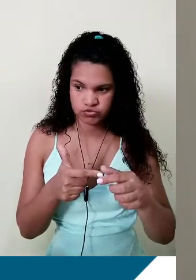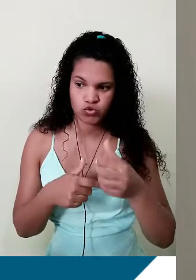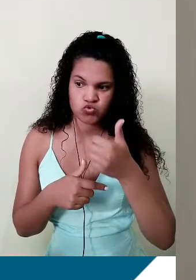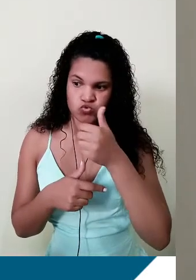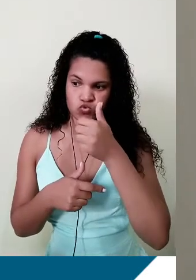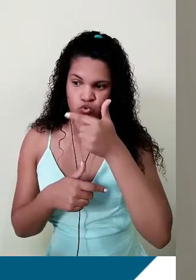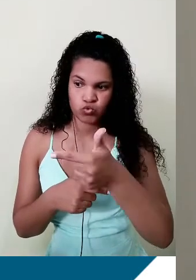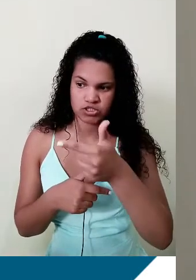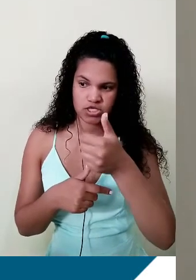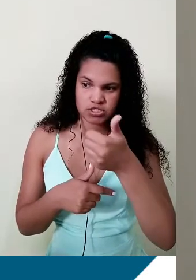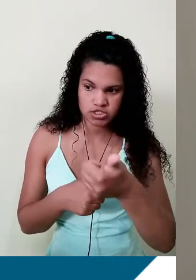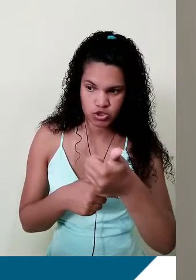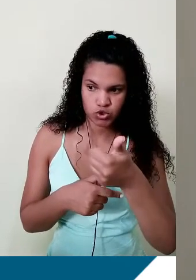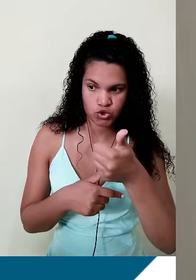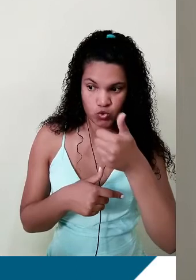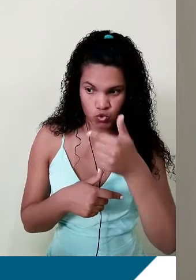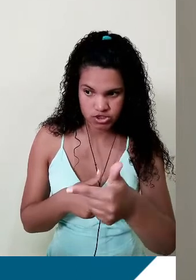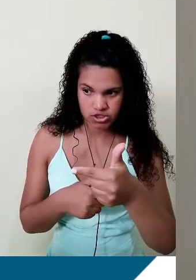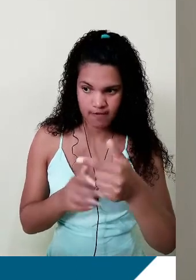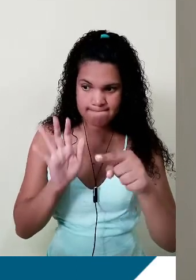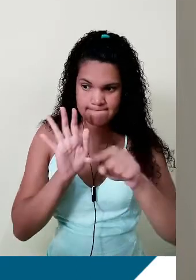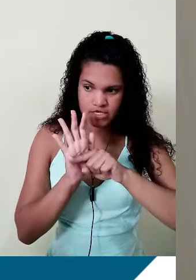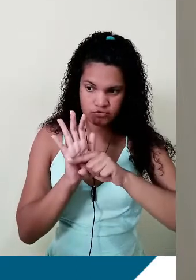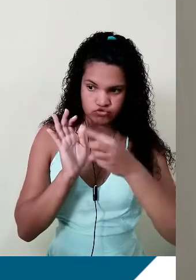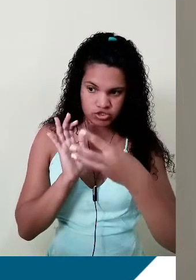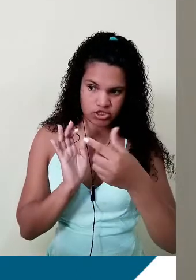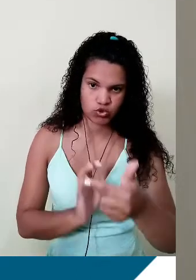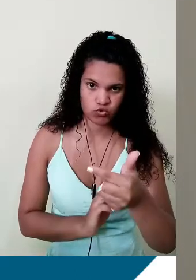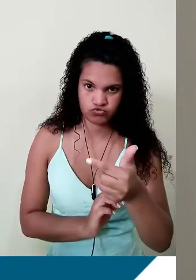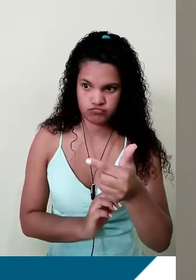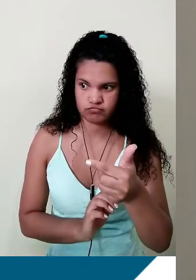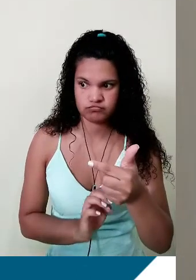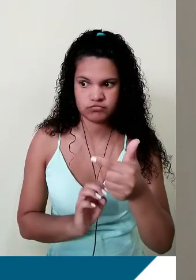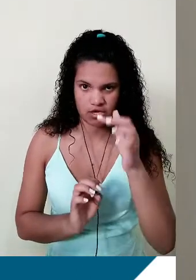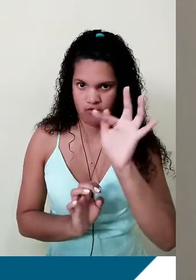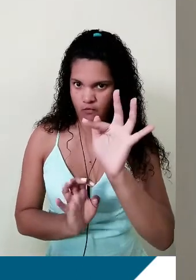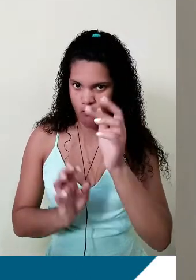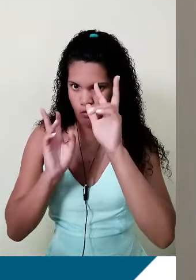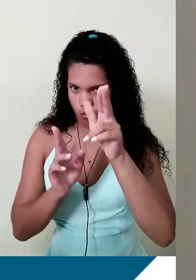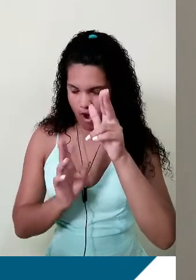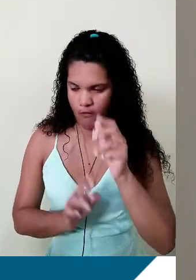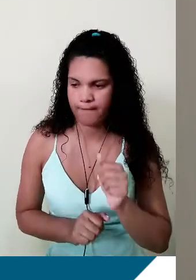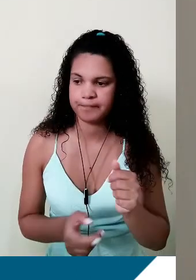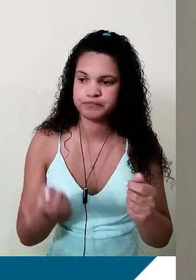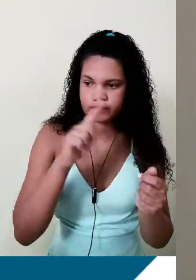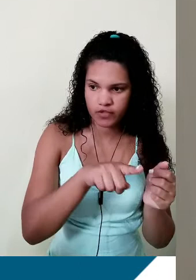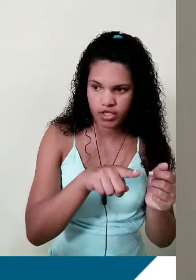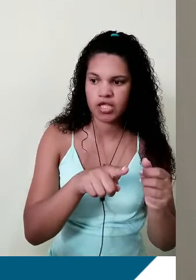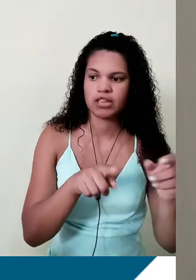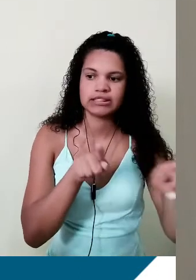212 menos 32, que é o de cima menos o de baixo, que é